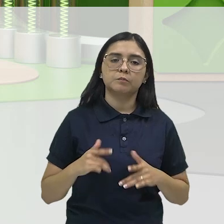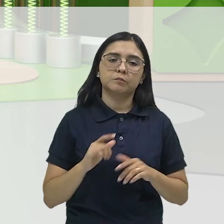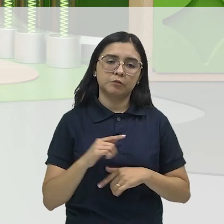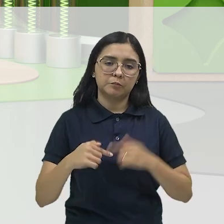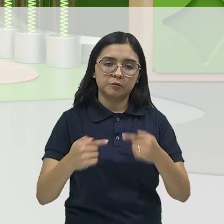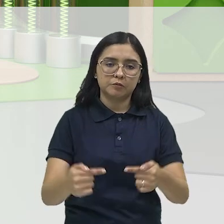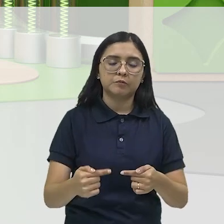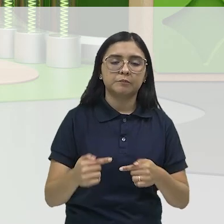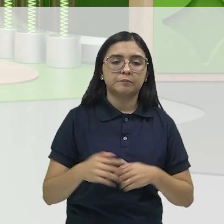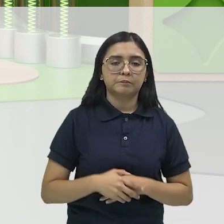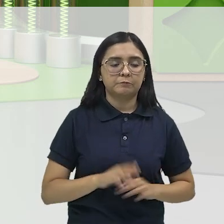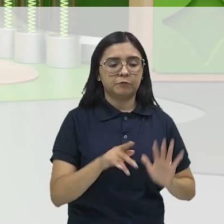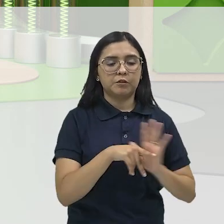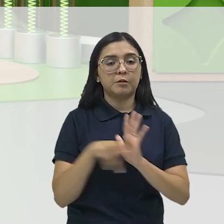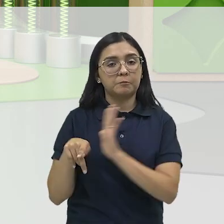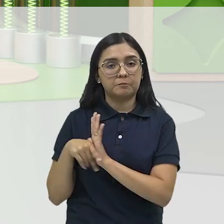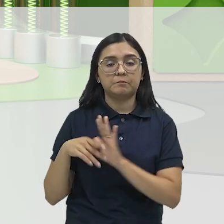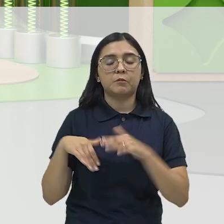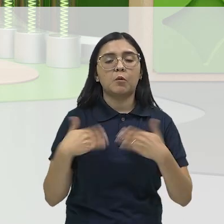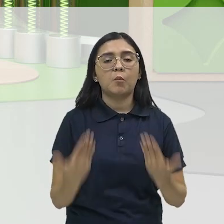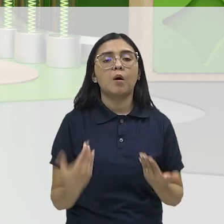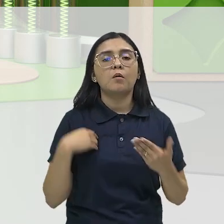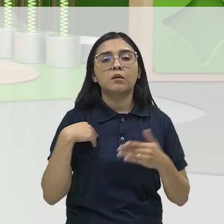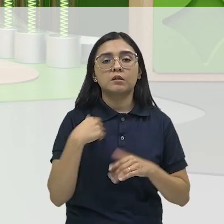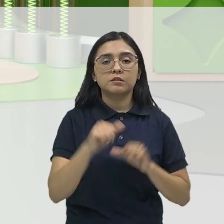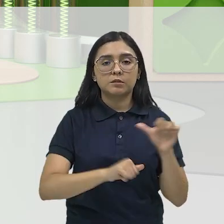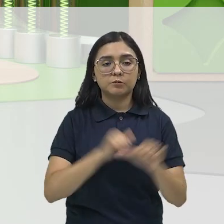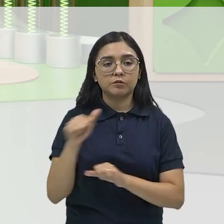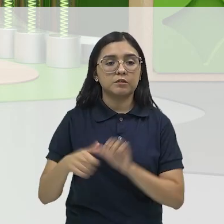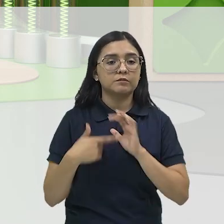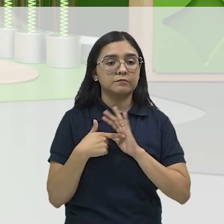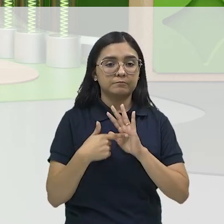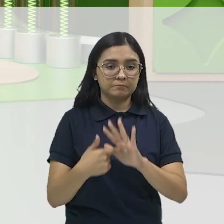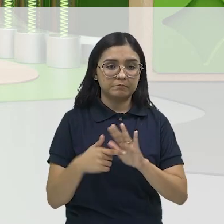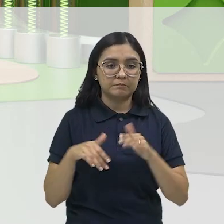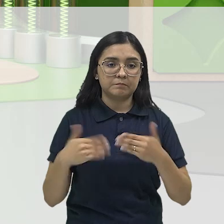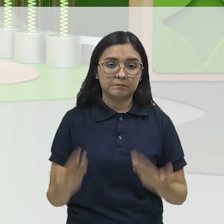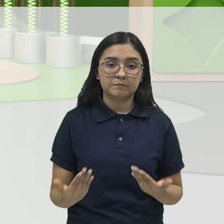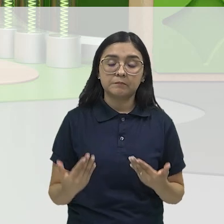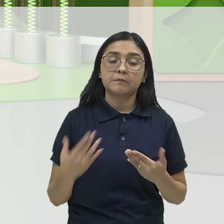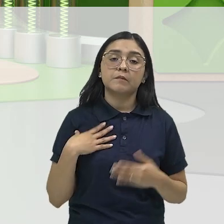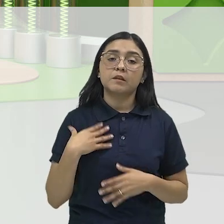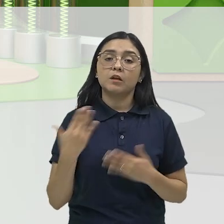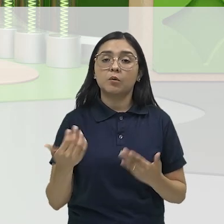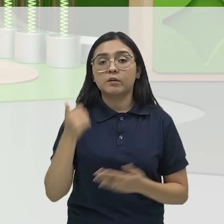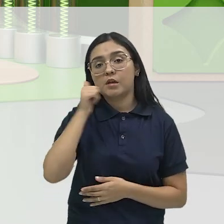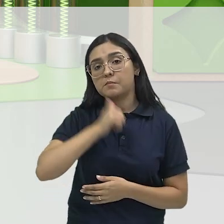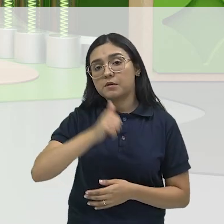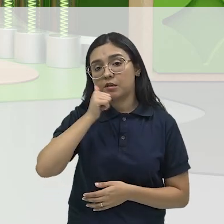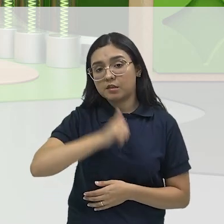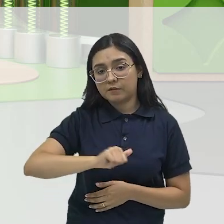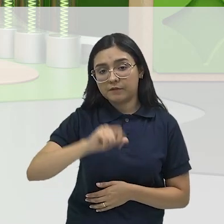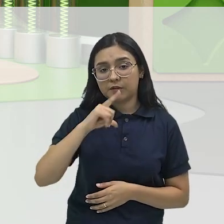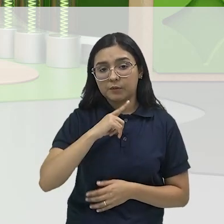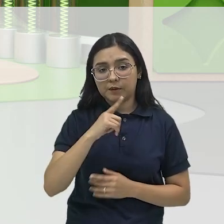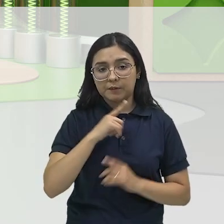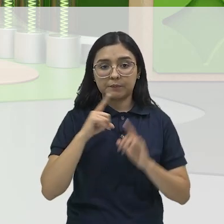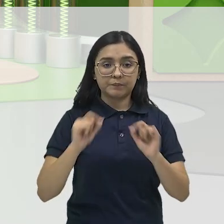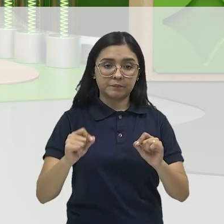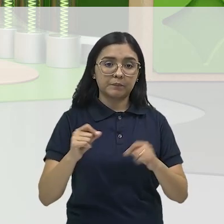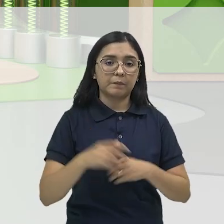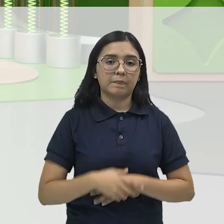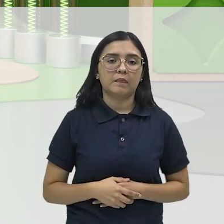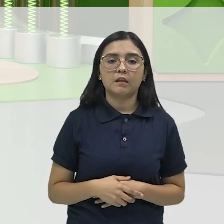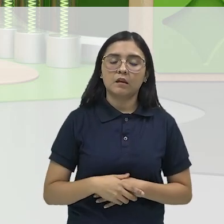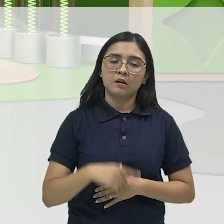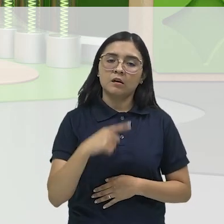cada um. E quais serão essas mudanças que vão aparecer? No caso aí das meninas, né, a gente vai ter aí o